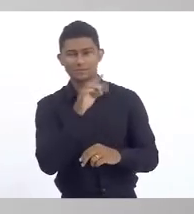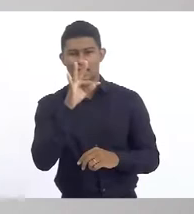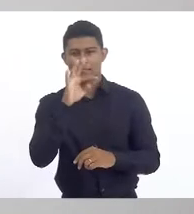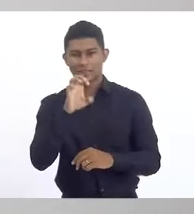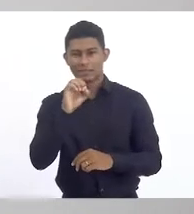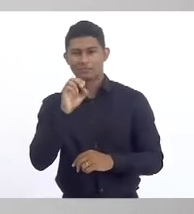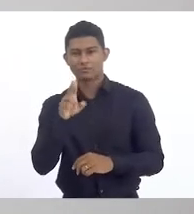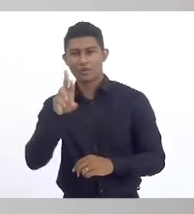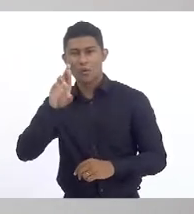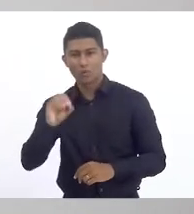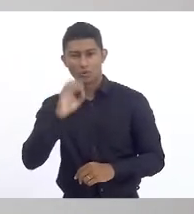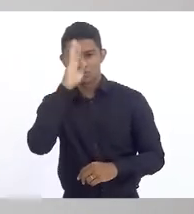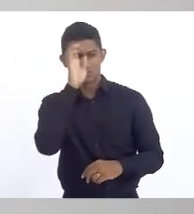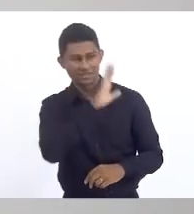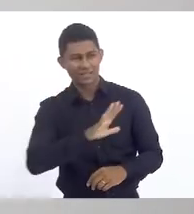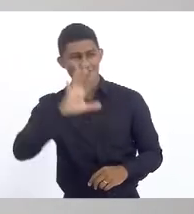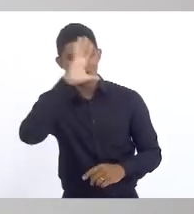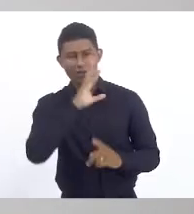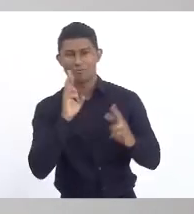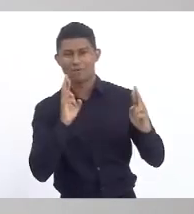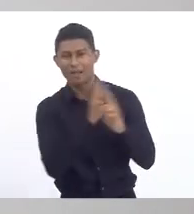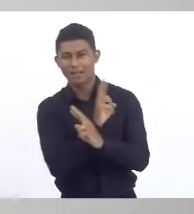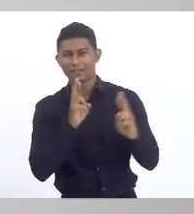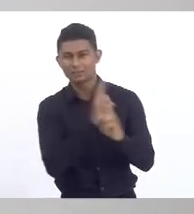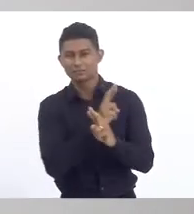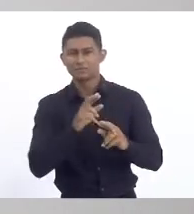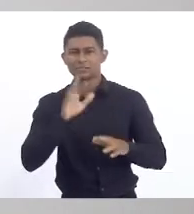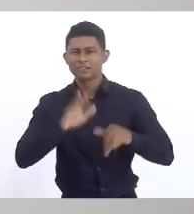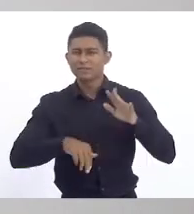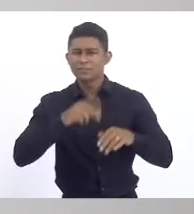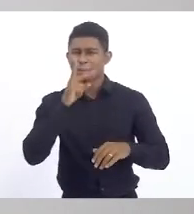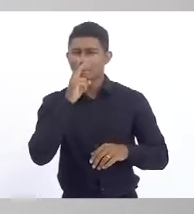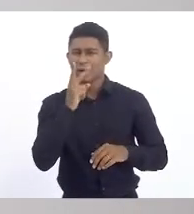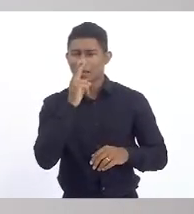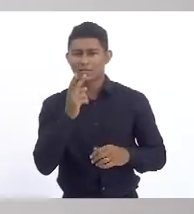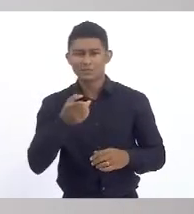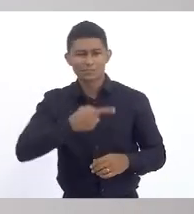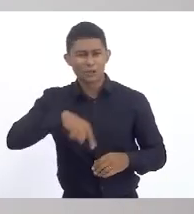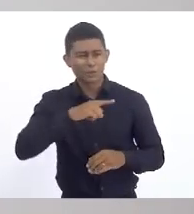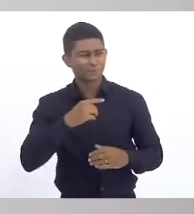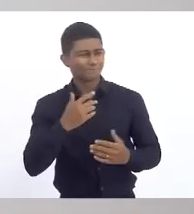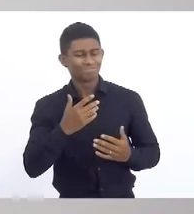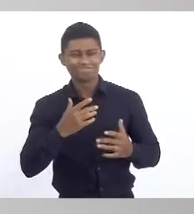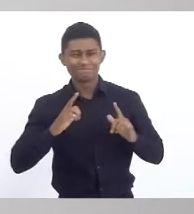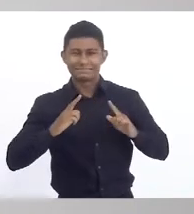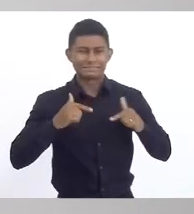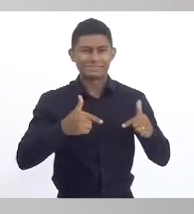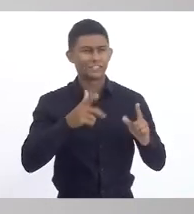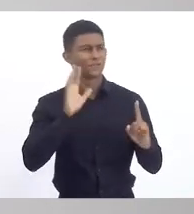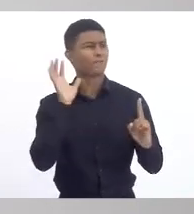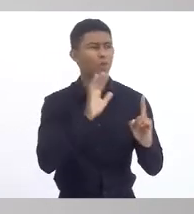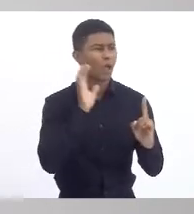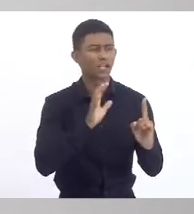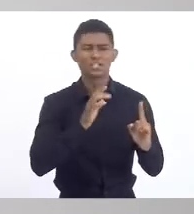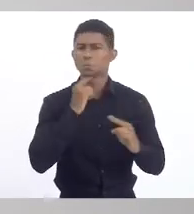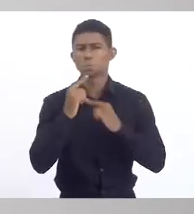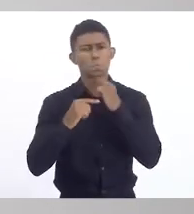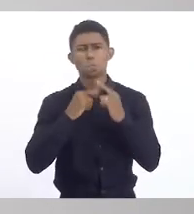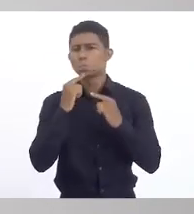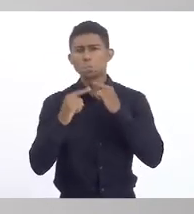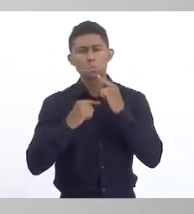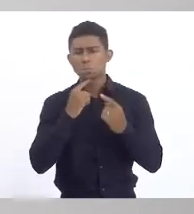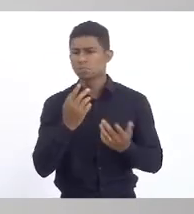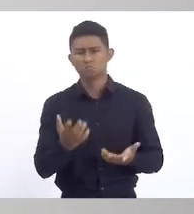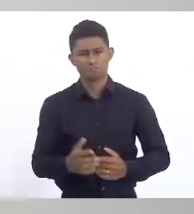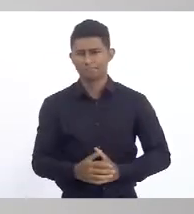de Supervisão, que muitas vezes nos foge ali ter capacidade de influenciar, de reverter uma